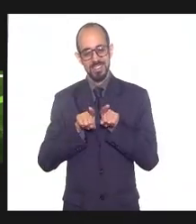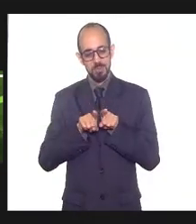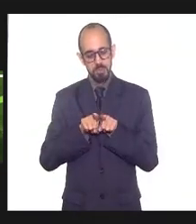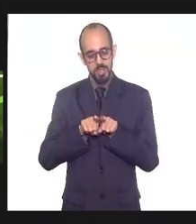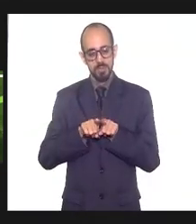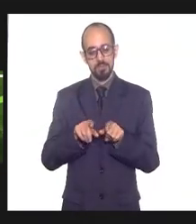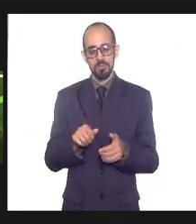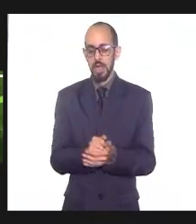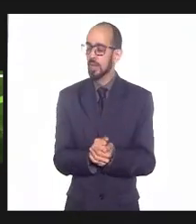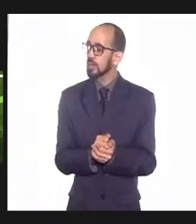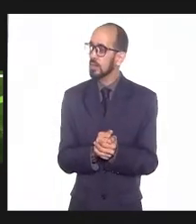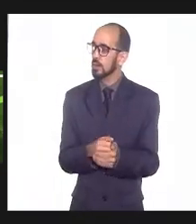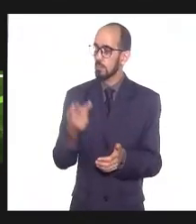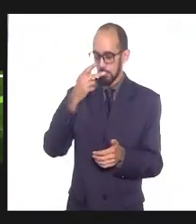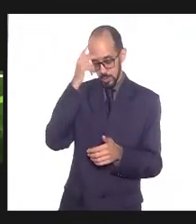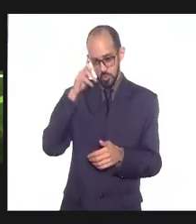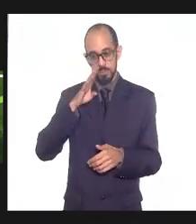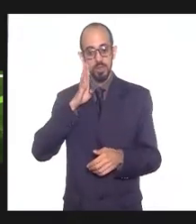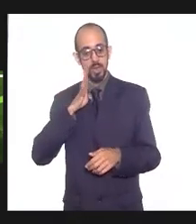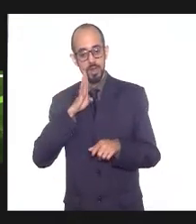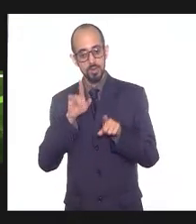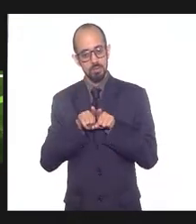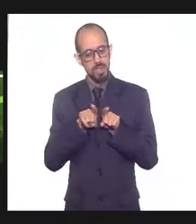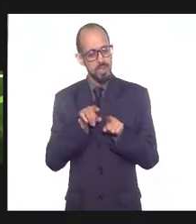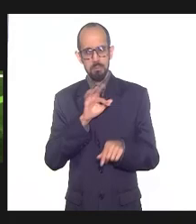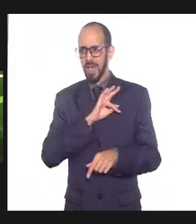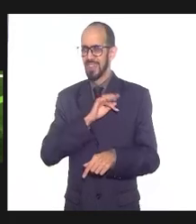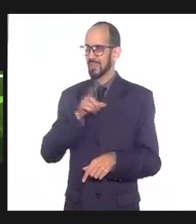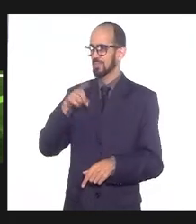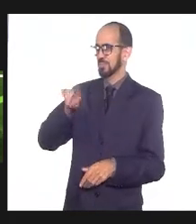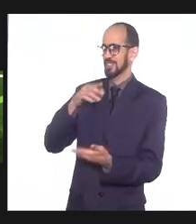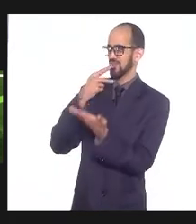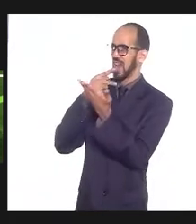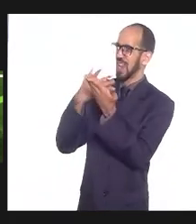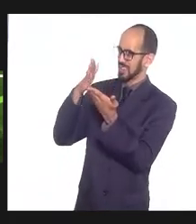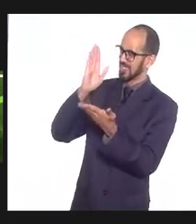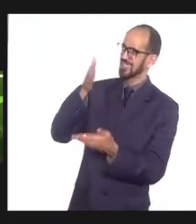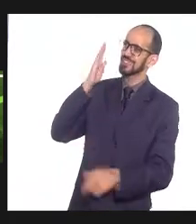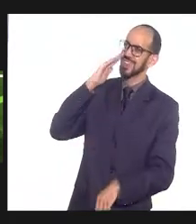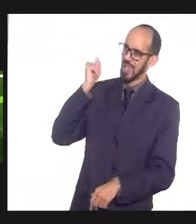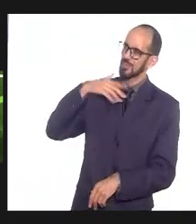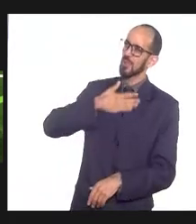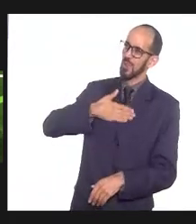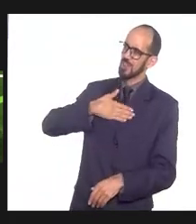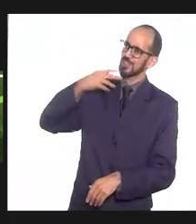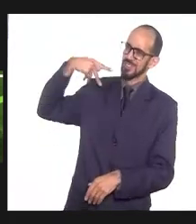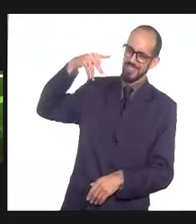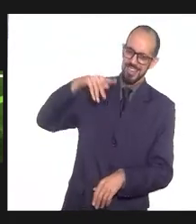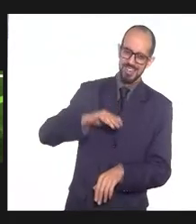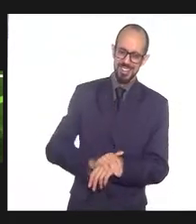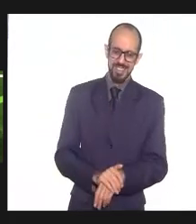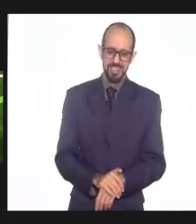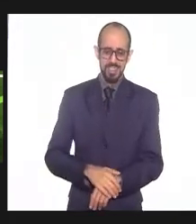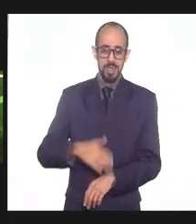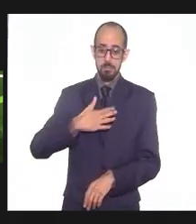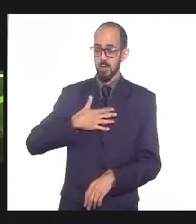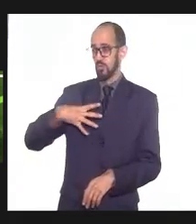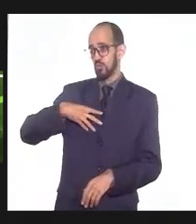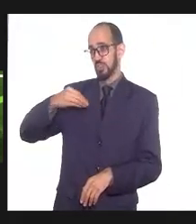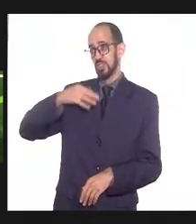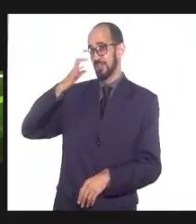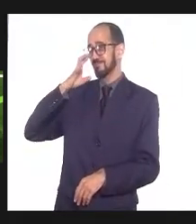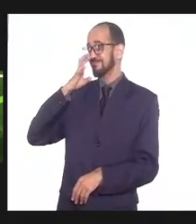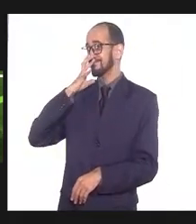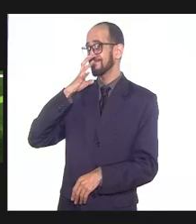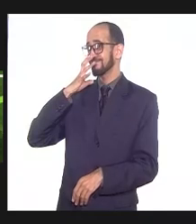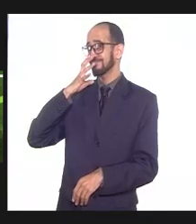muito, uma pessoa muito legal. Marta, não vou falar porque ela já sabe, né, o quanto eu gosto dela. Eu não, meu filho é fã da Marta. Né? Mas